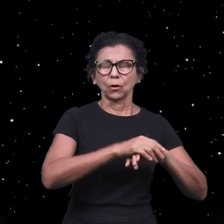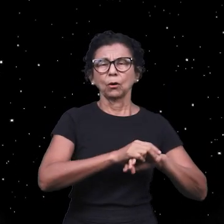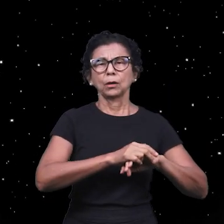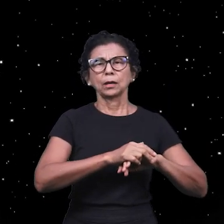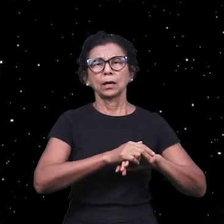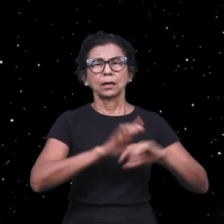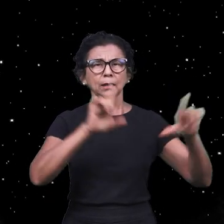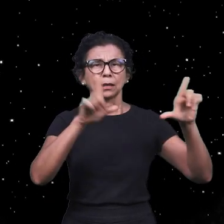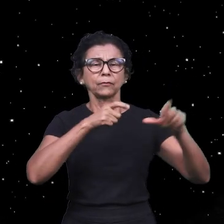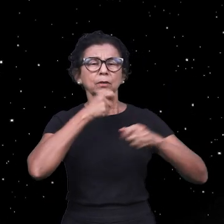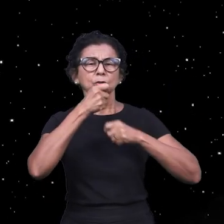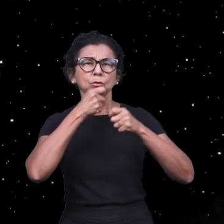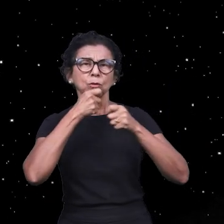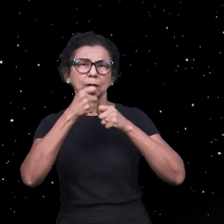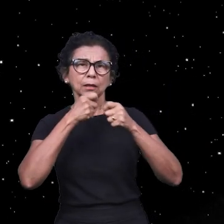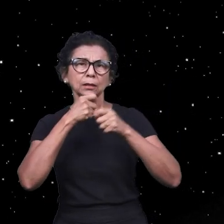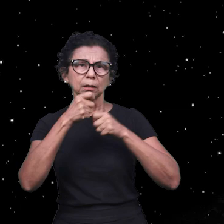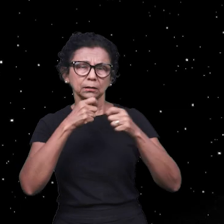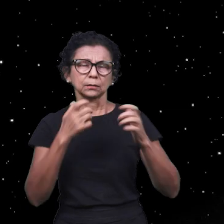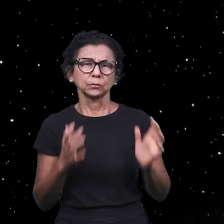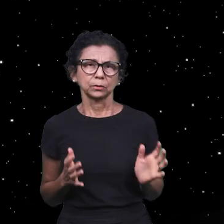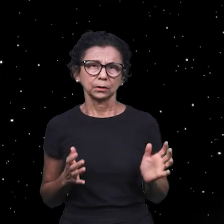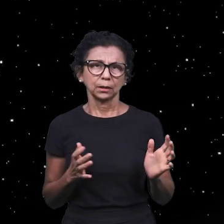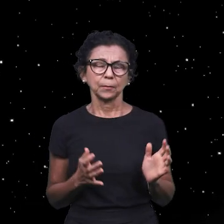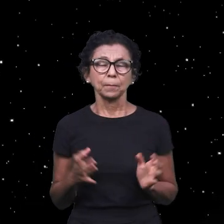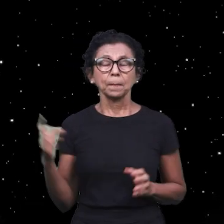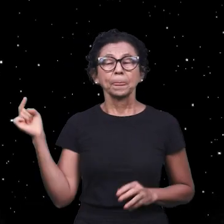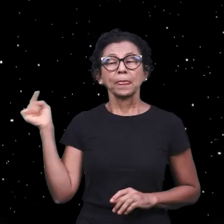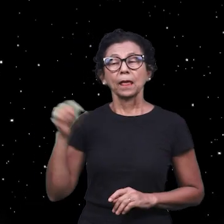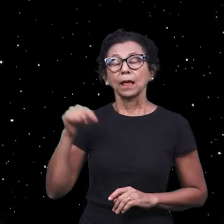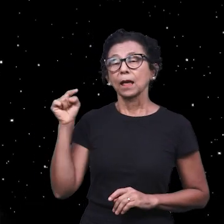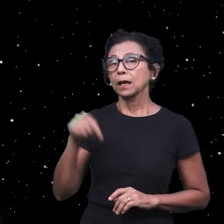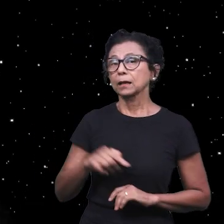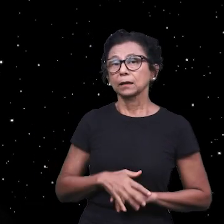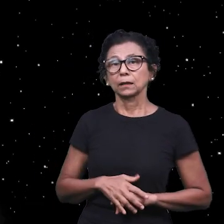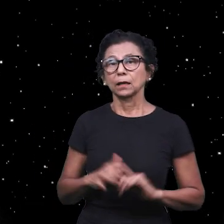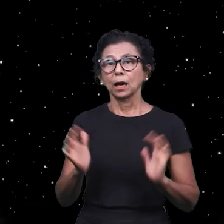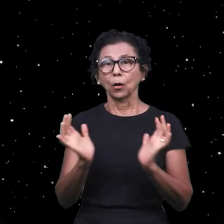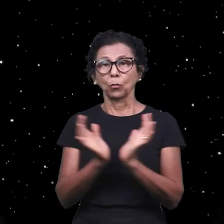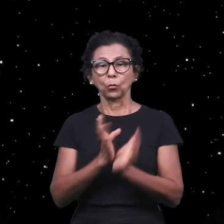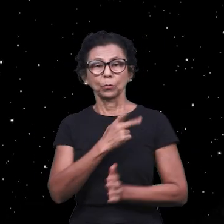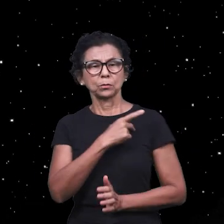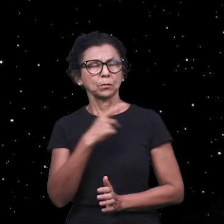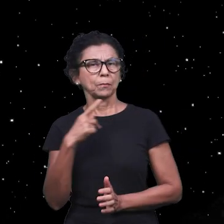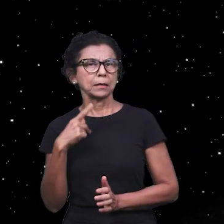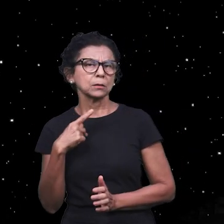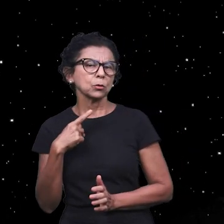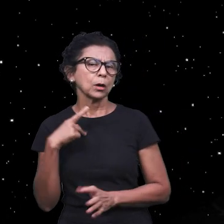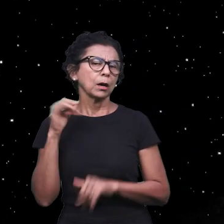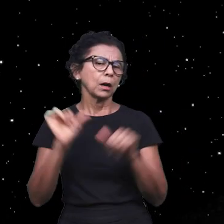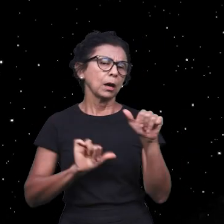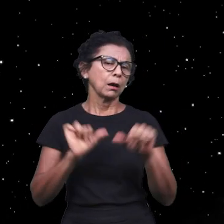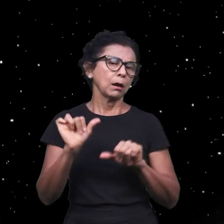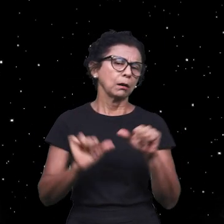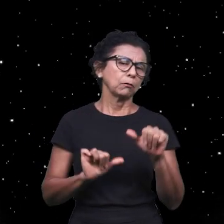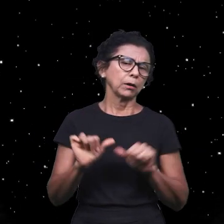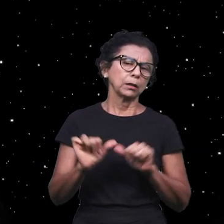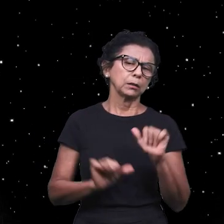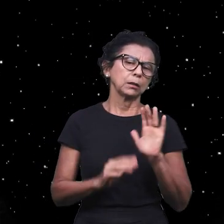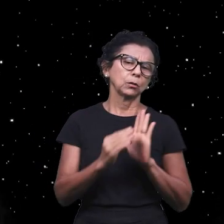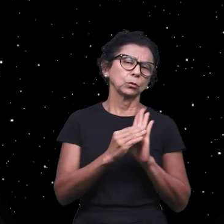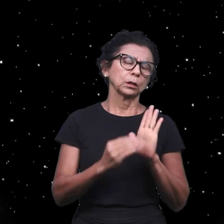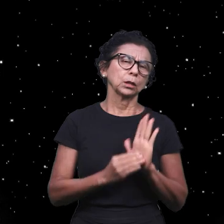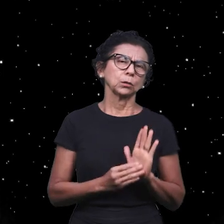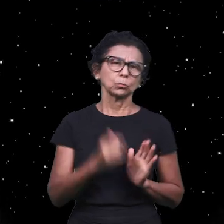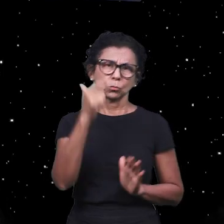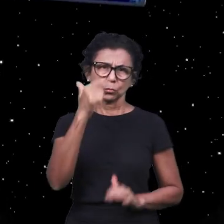ali nas filmagens ali, ele é um espelho que está lá no espaço. Então aí um local